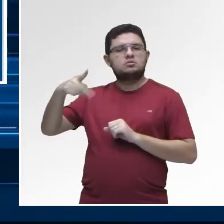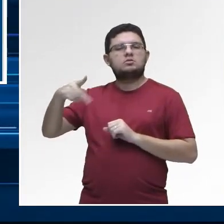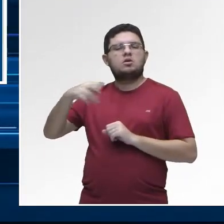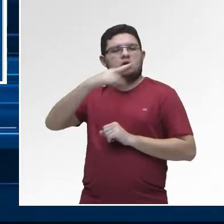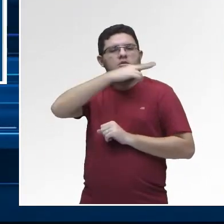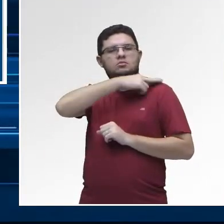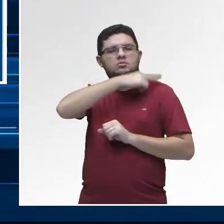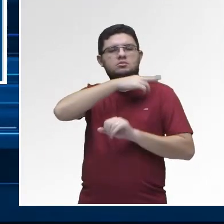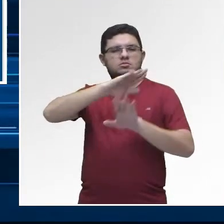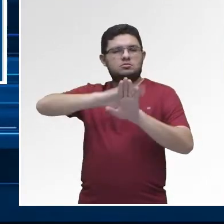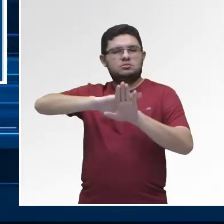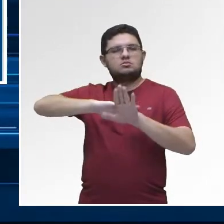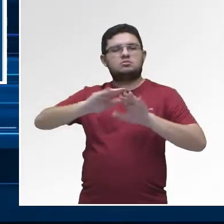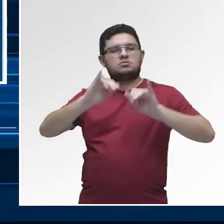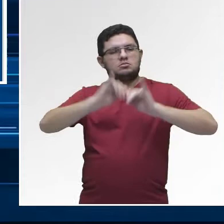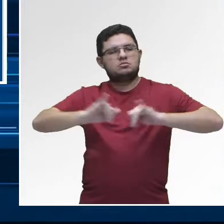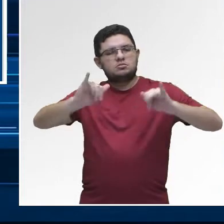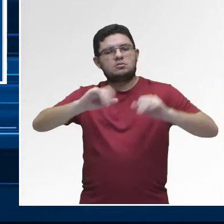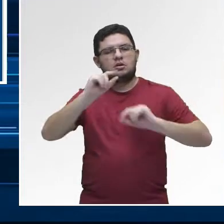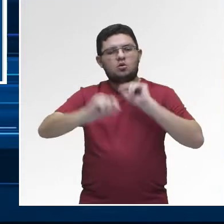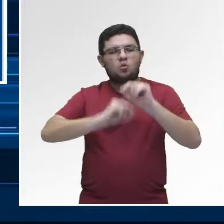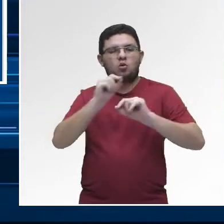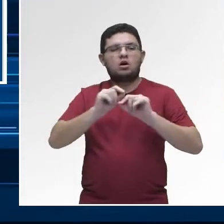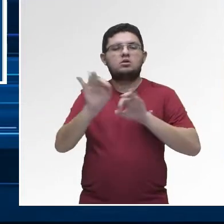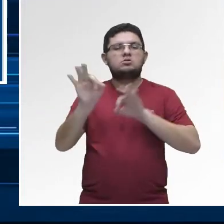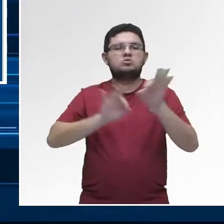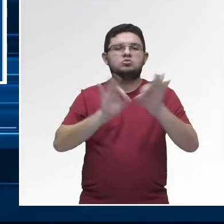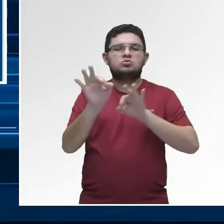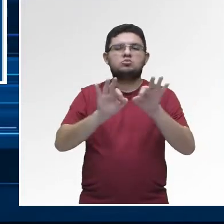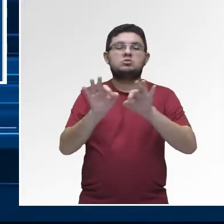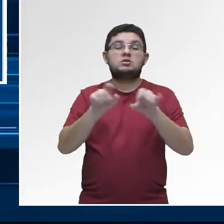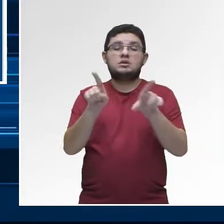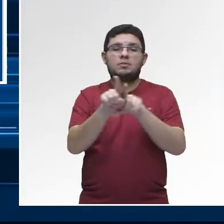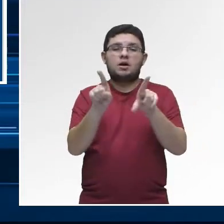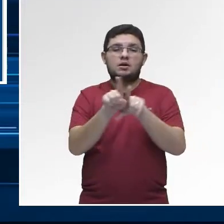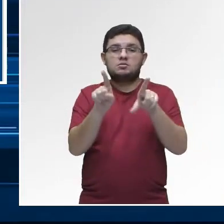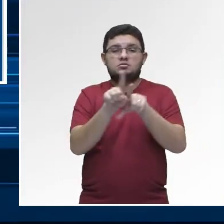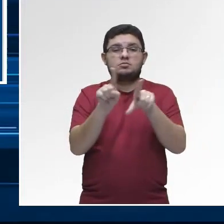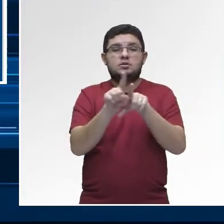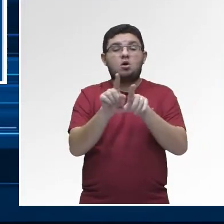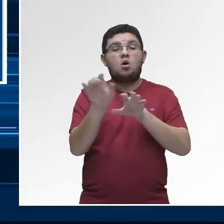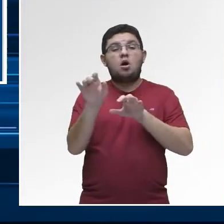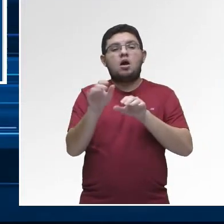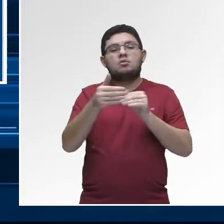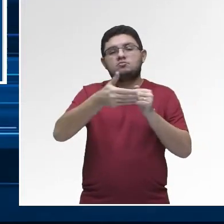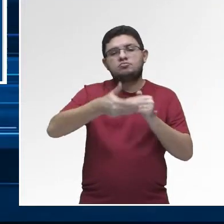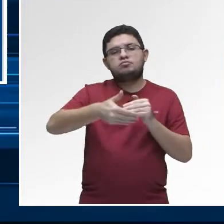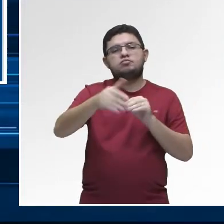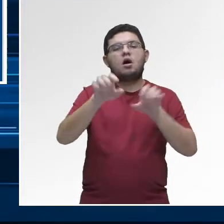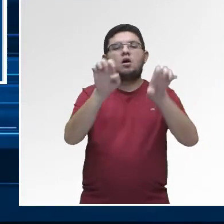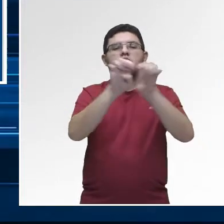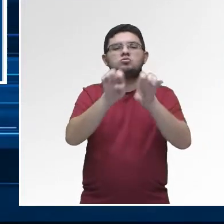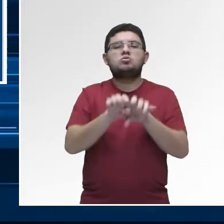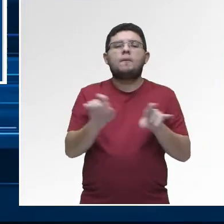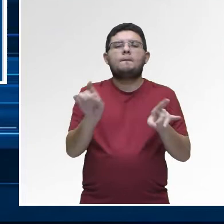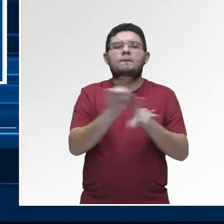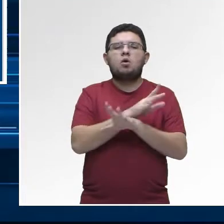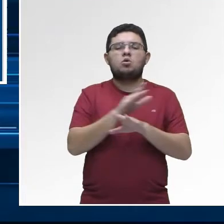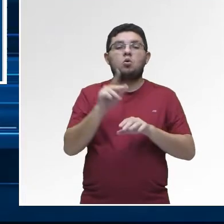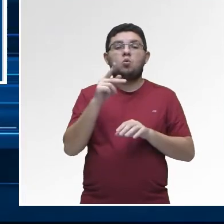no processo de formação e de manutenção da sociedade feudal. Lembra que a professora falou no primeiro